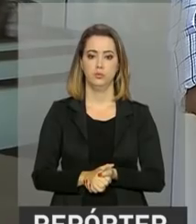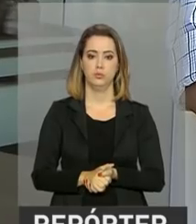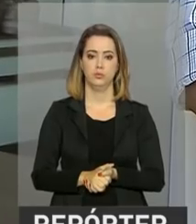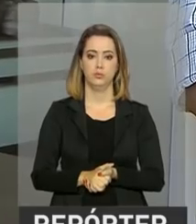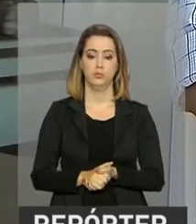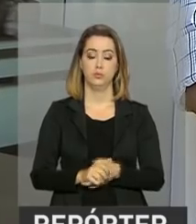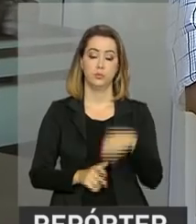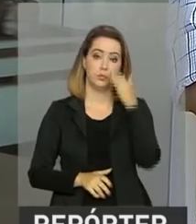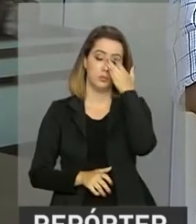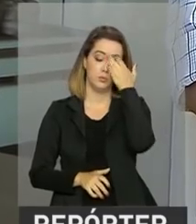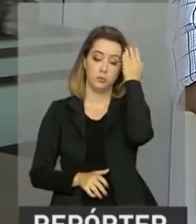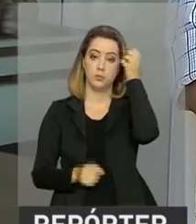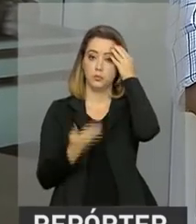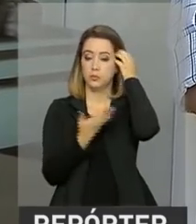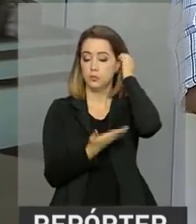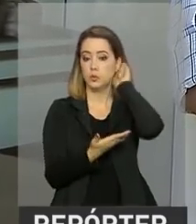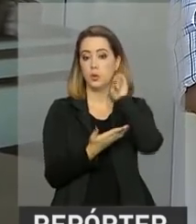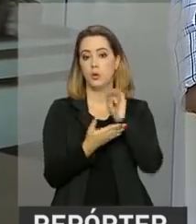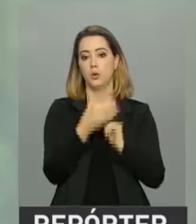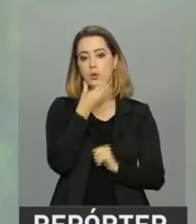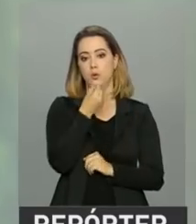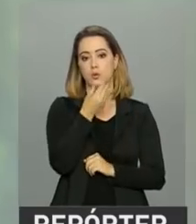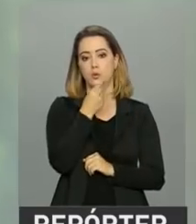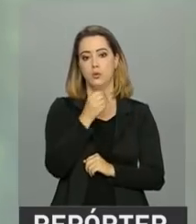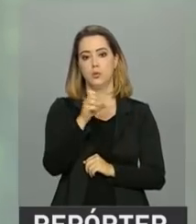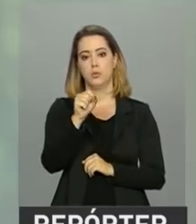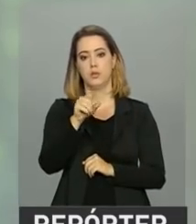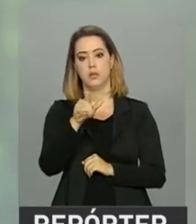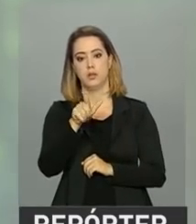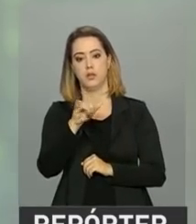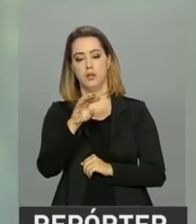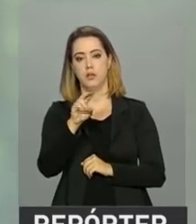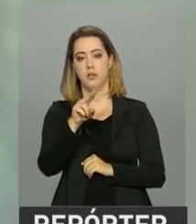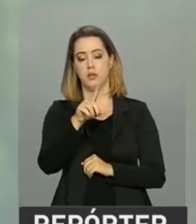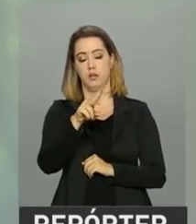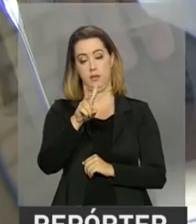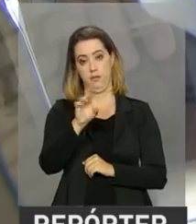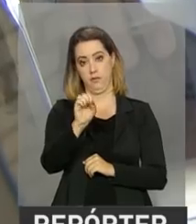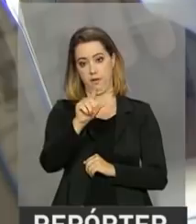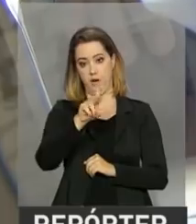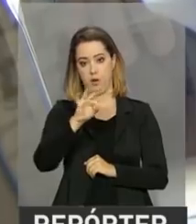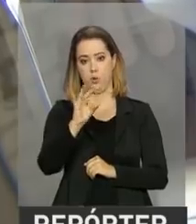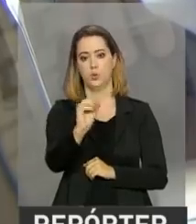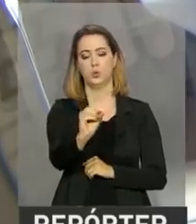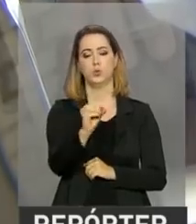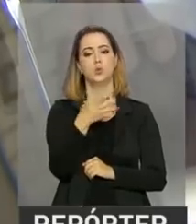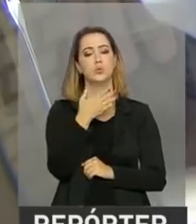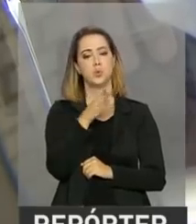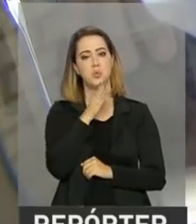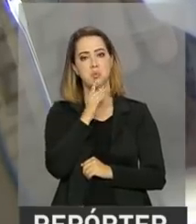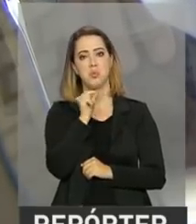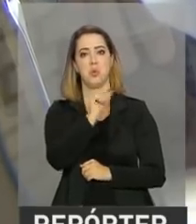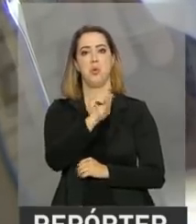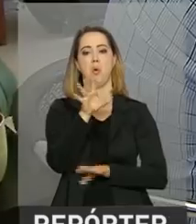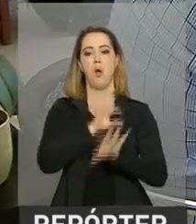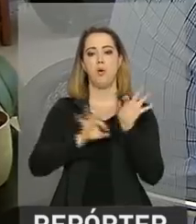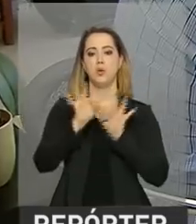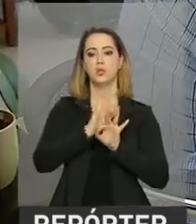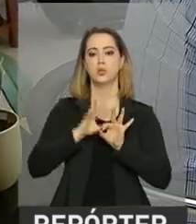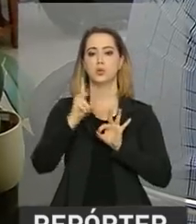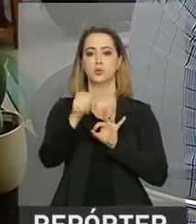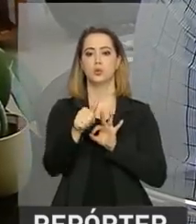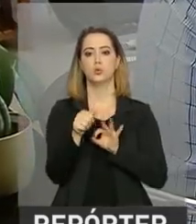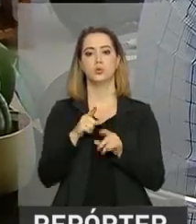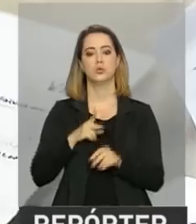o autônomo erivelton se considera uma pessoa organizada no dia a dia gosta de tudo em ordem mas